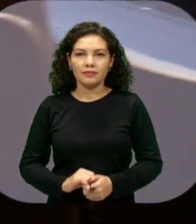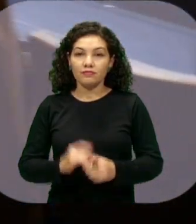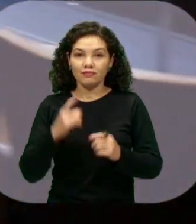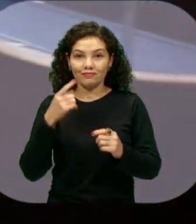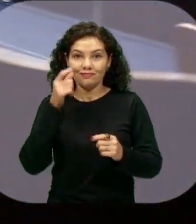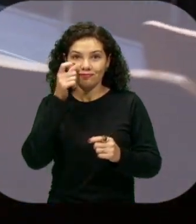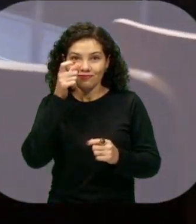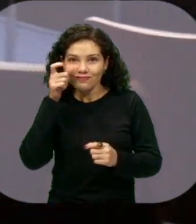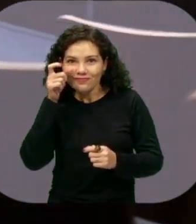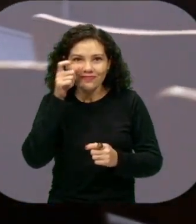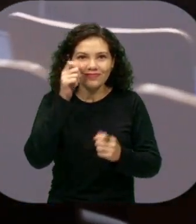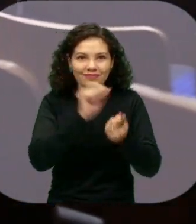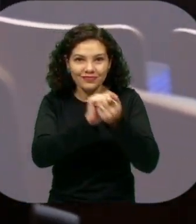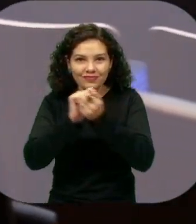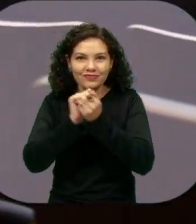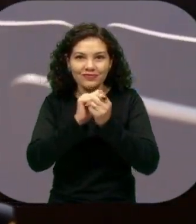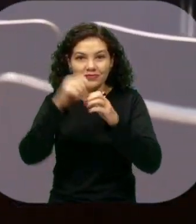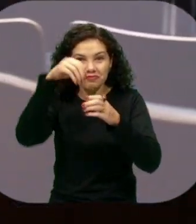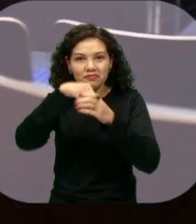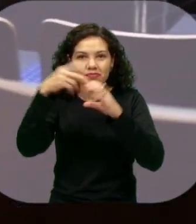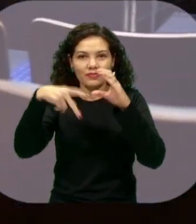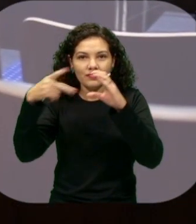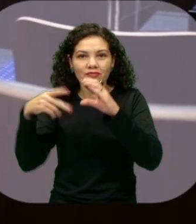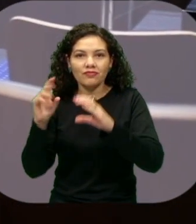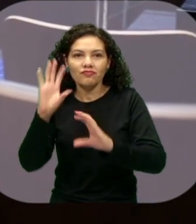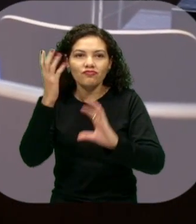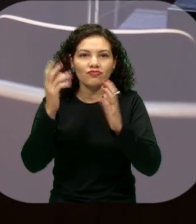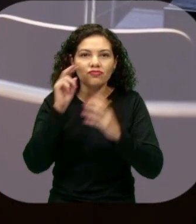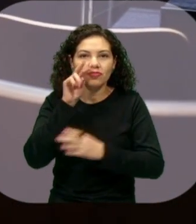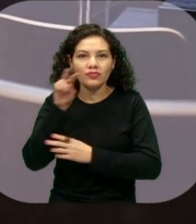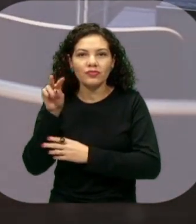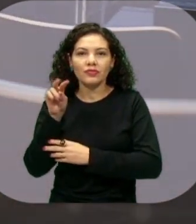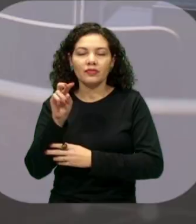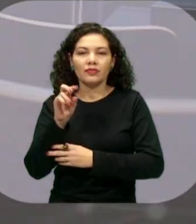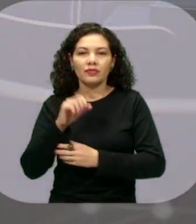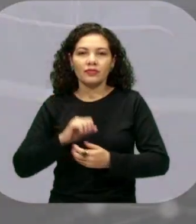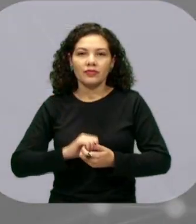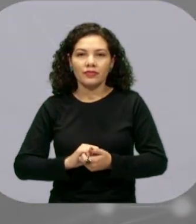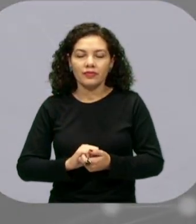Fique por dentro do que acontece na Câmara de Vereadores de Itajaí.